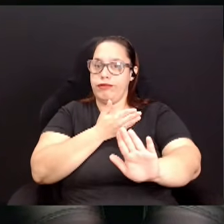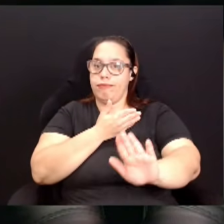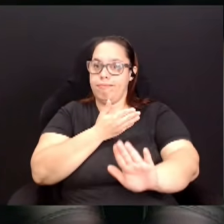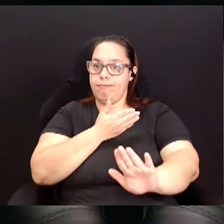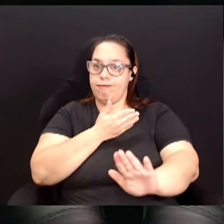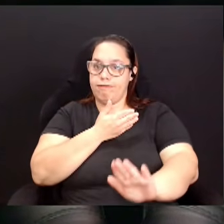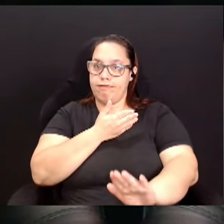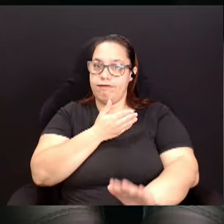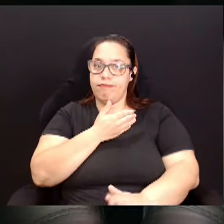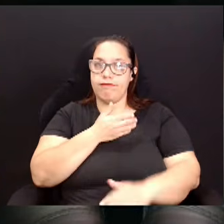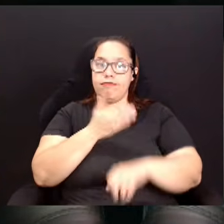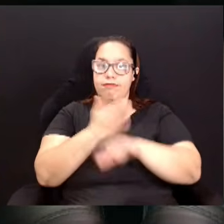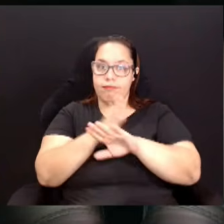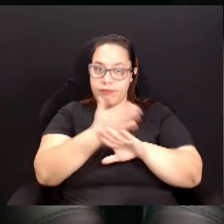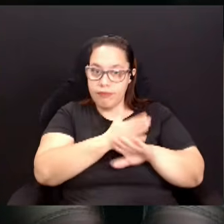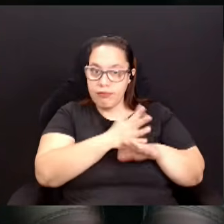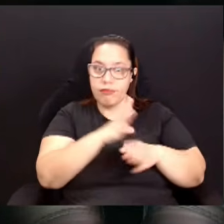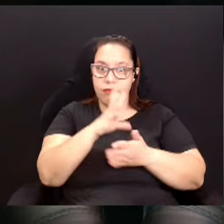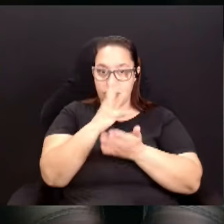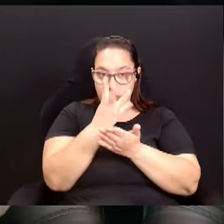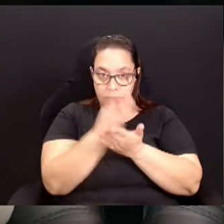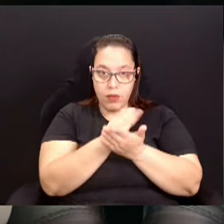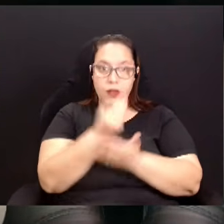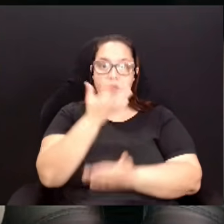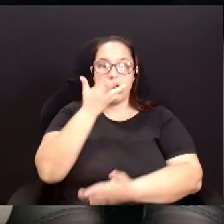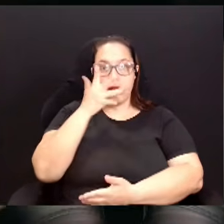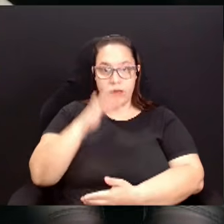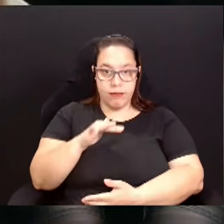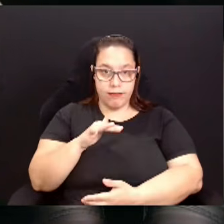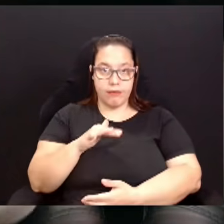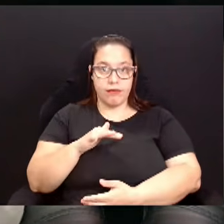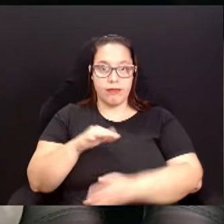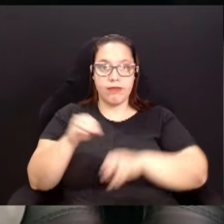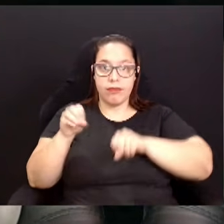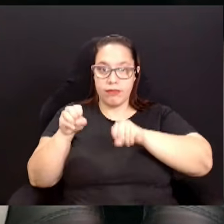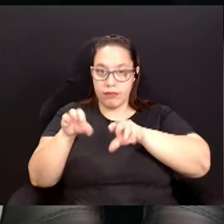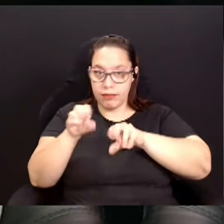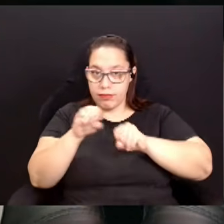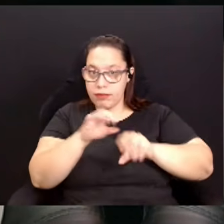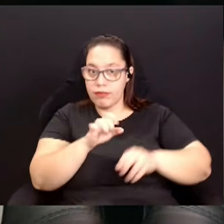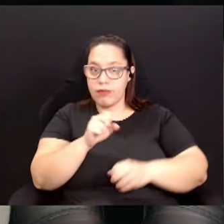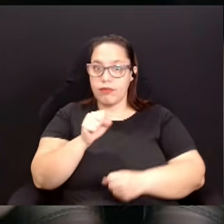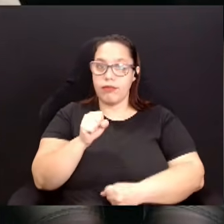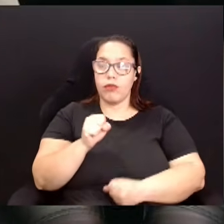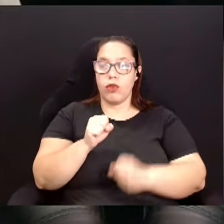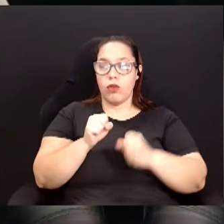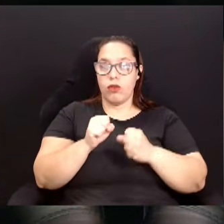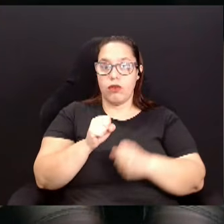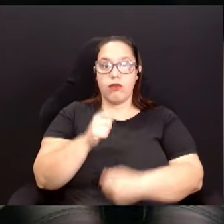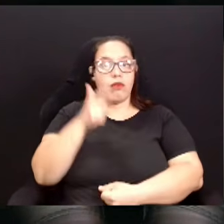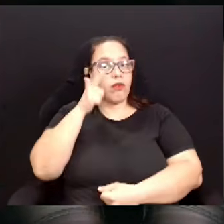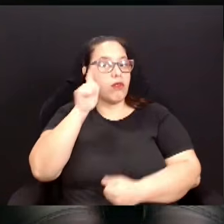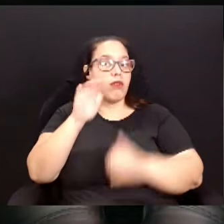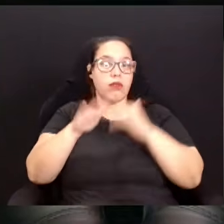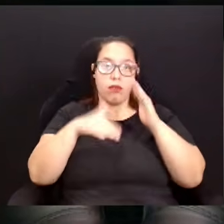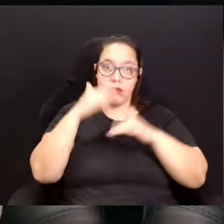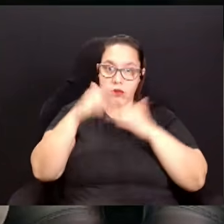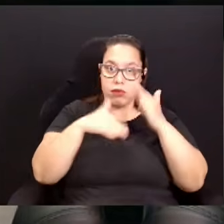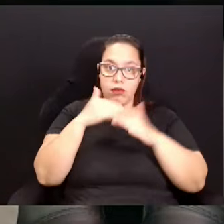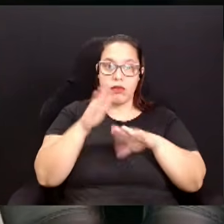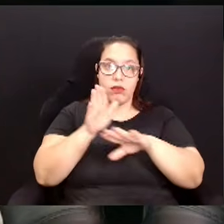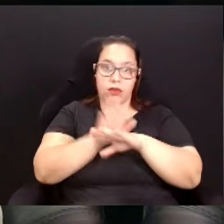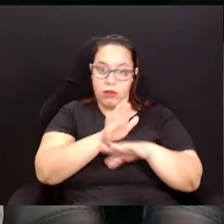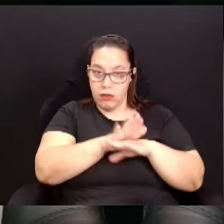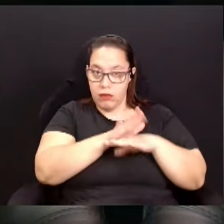de habilidades sociais com essa criança, ensina o que ela não conseguiu desenvolver para ajudá-la a desenvolver